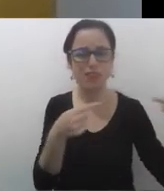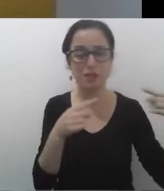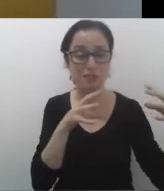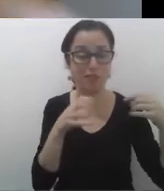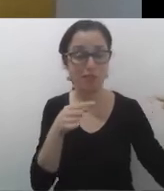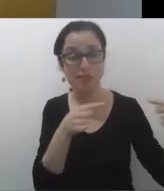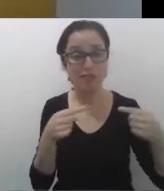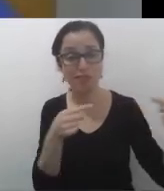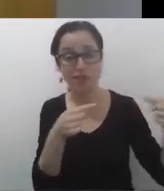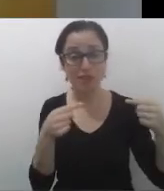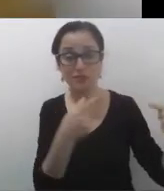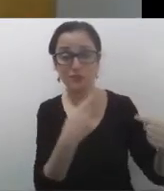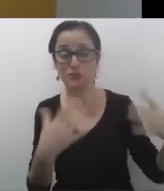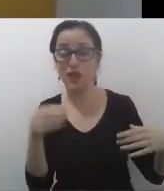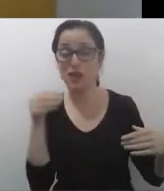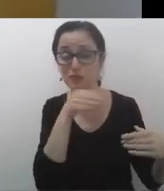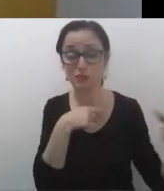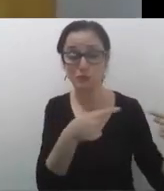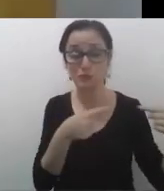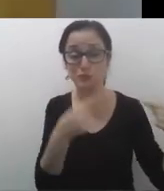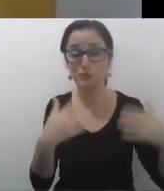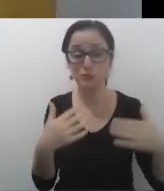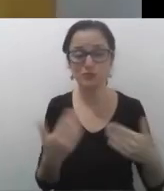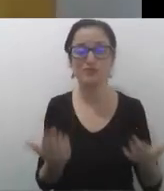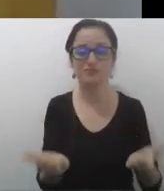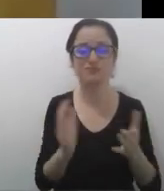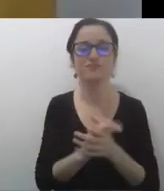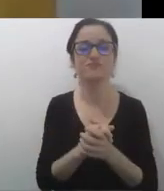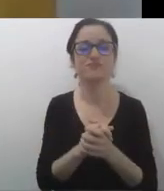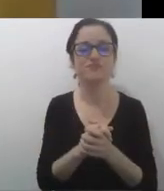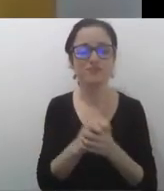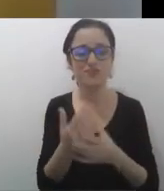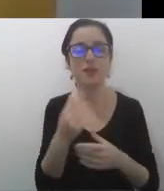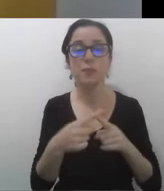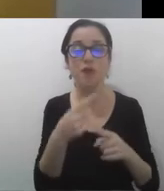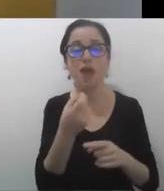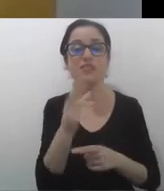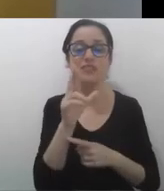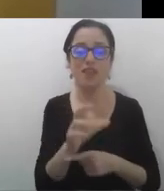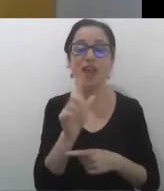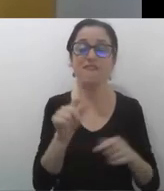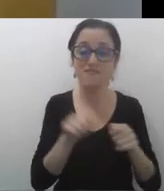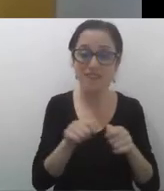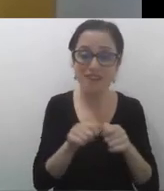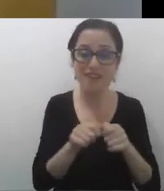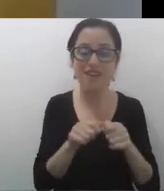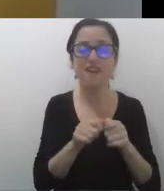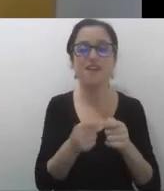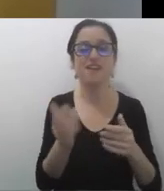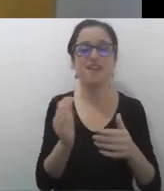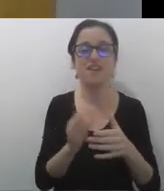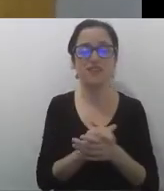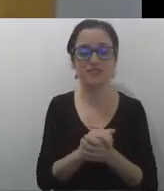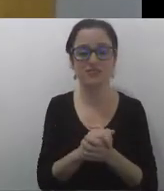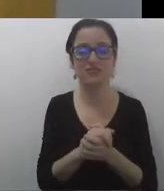sabe, com assim, quente, etc., entre ele e eu. Porque justamente o